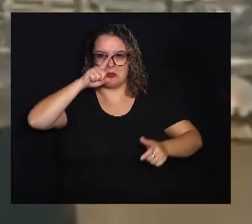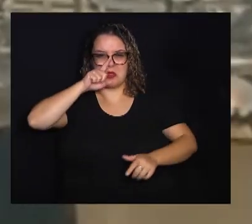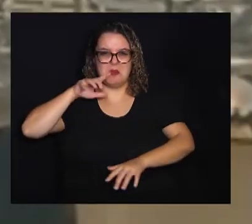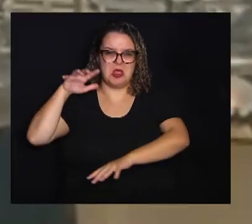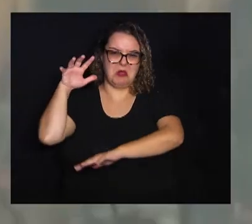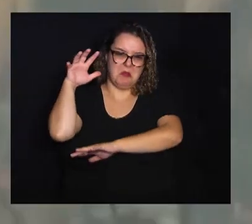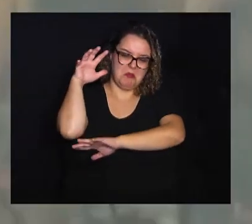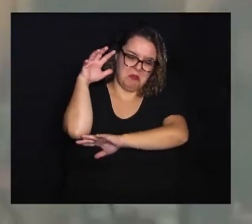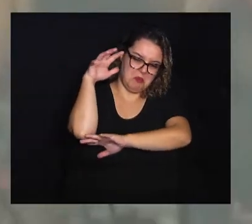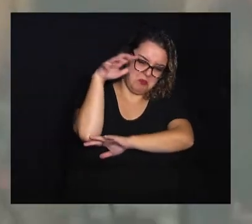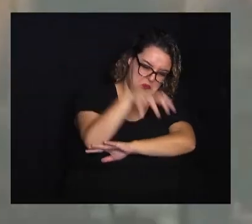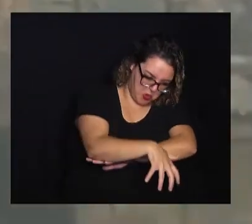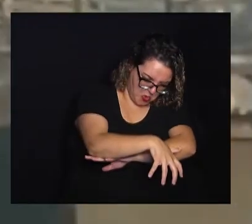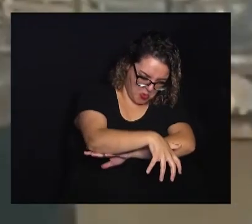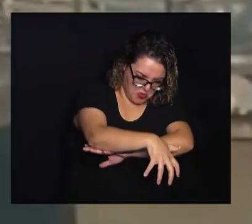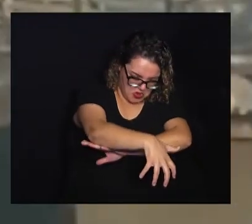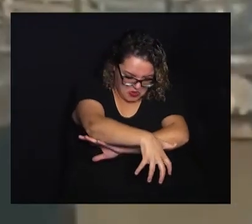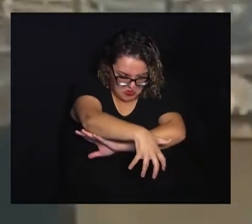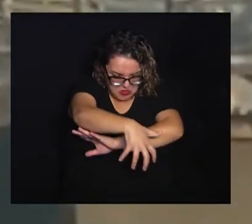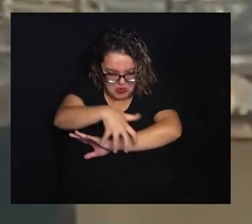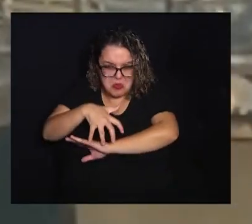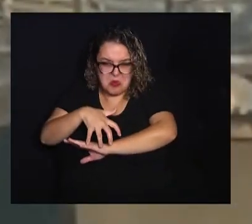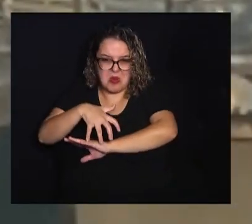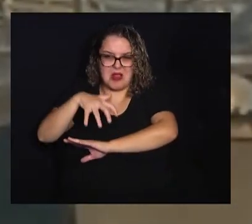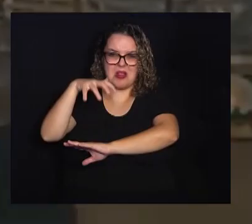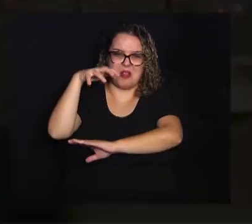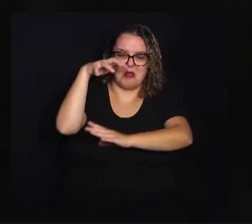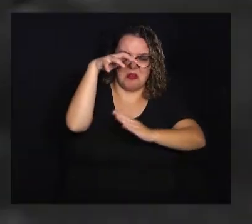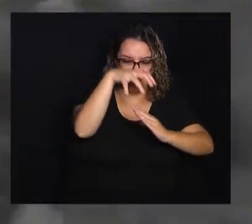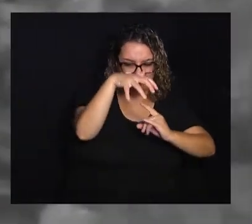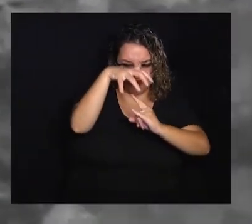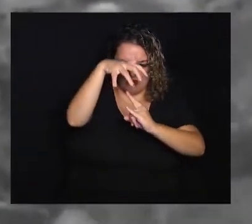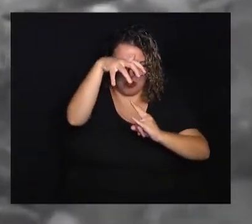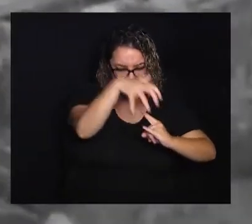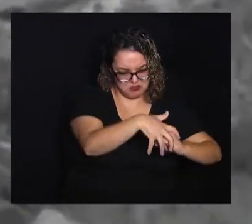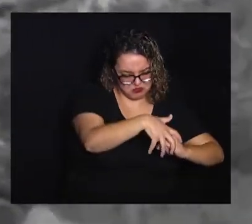e tacavam aquela em cima dos barracos e derrubava tudo.